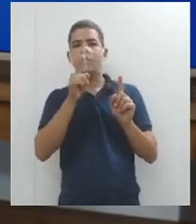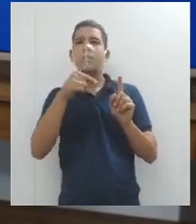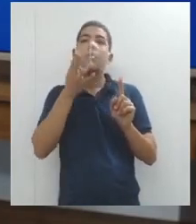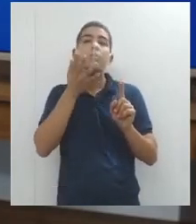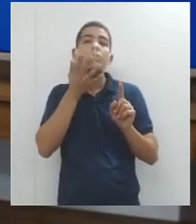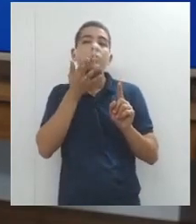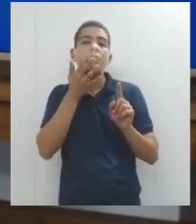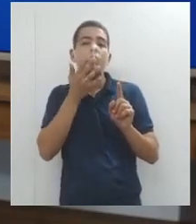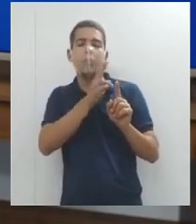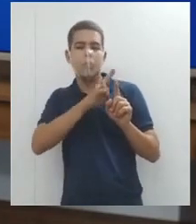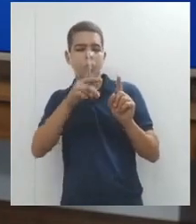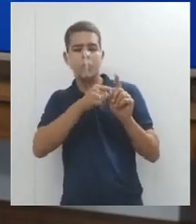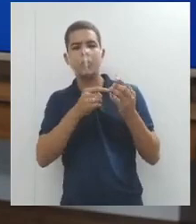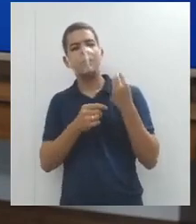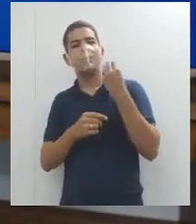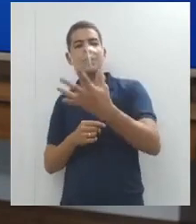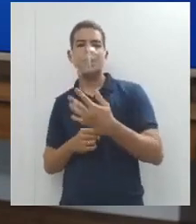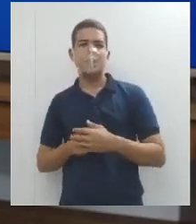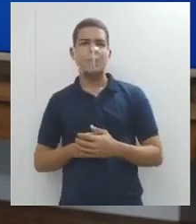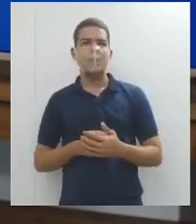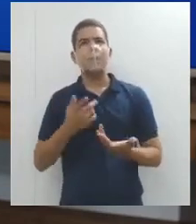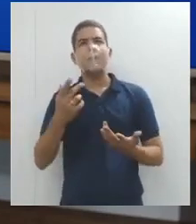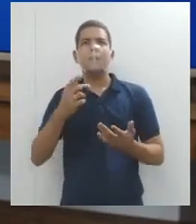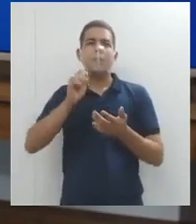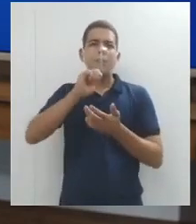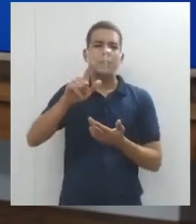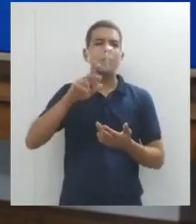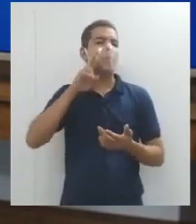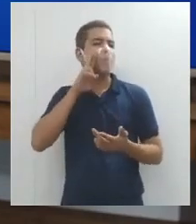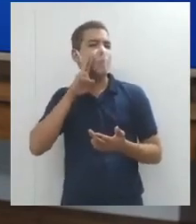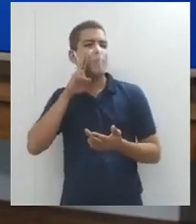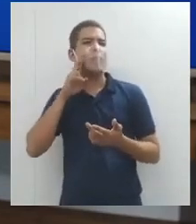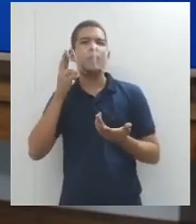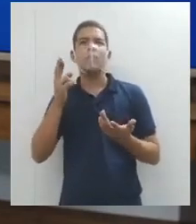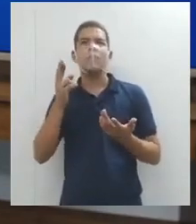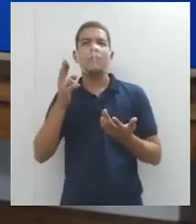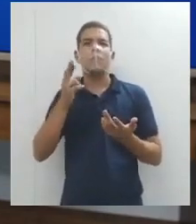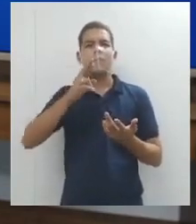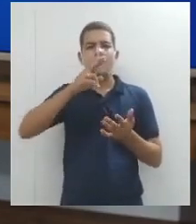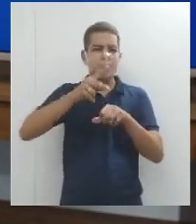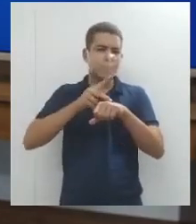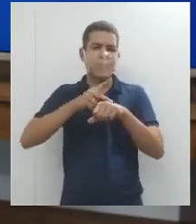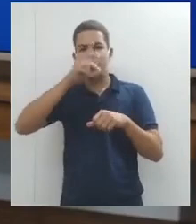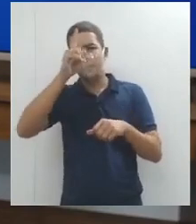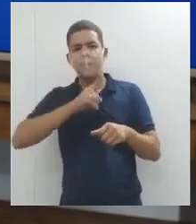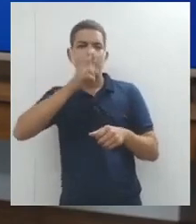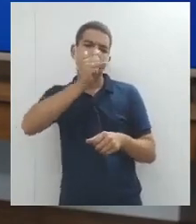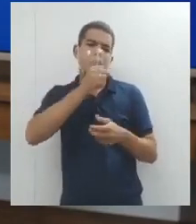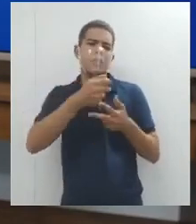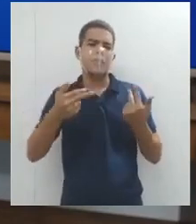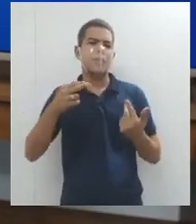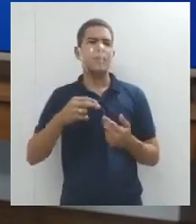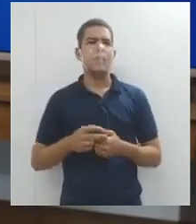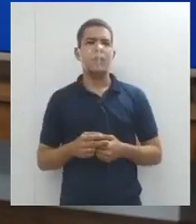certo? Azul, rosa, né? Castanho, preto, amarelo, laranja, tá certo? Então